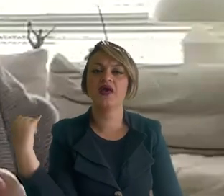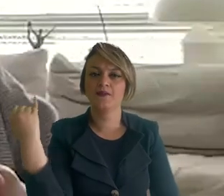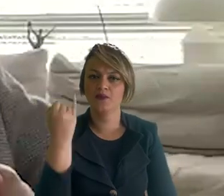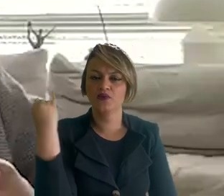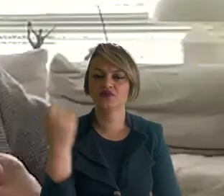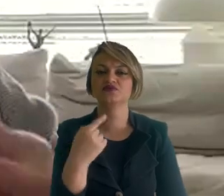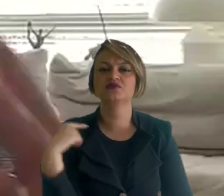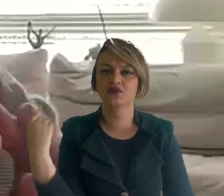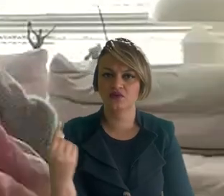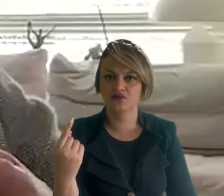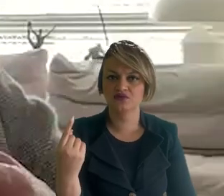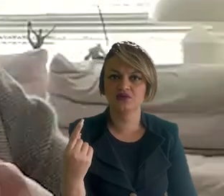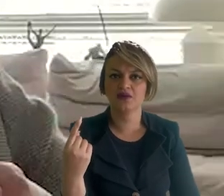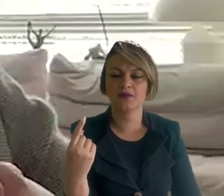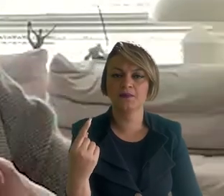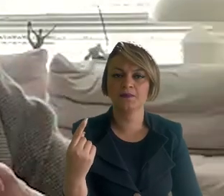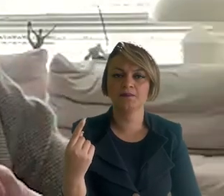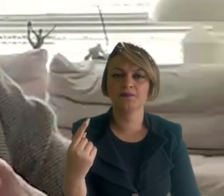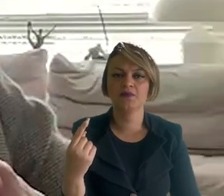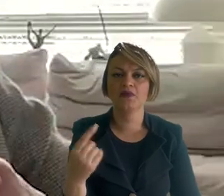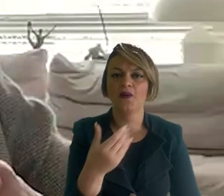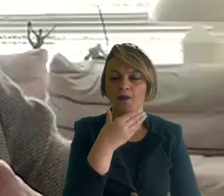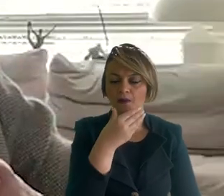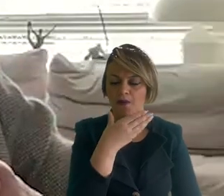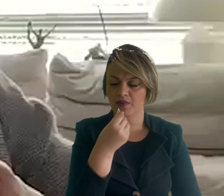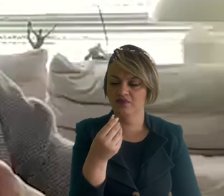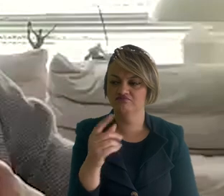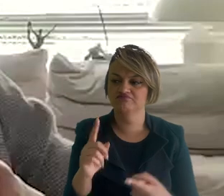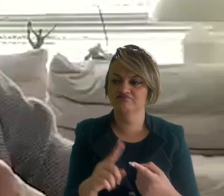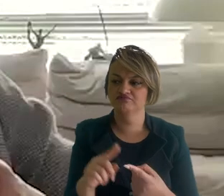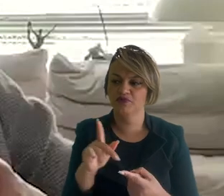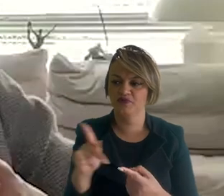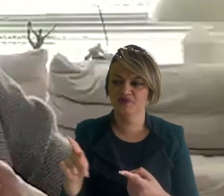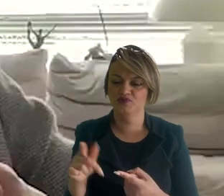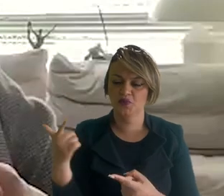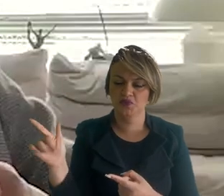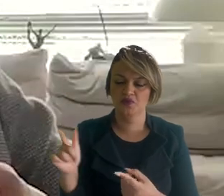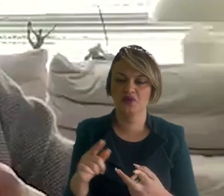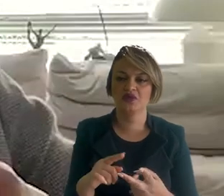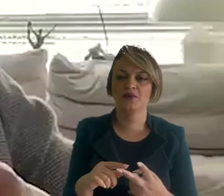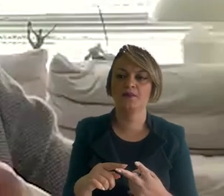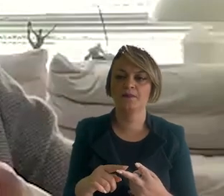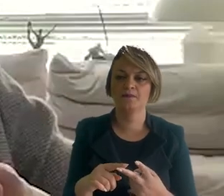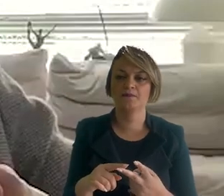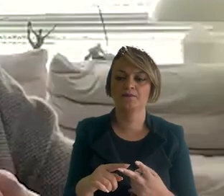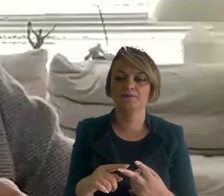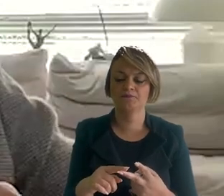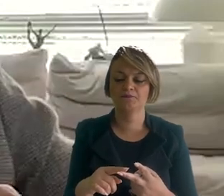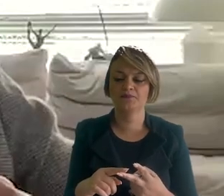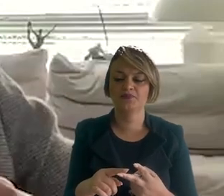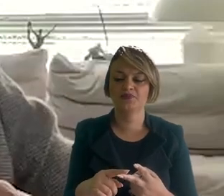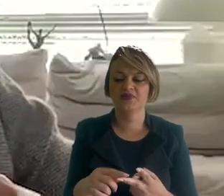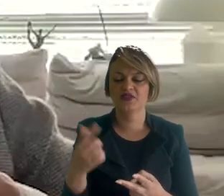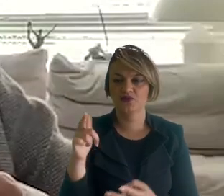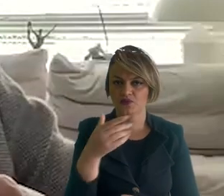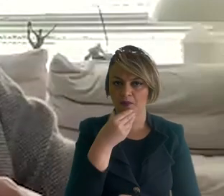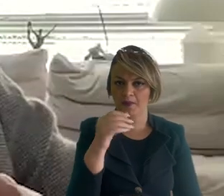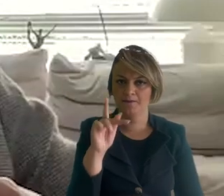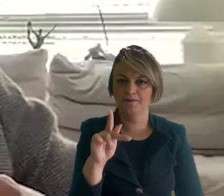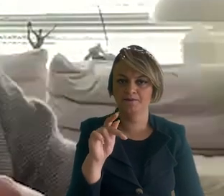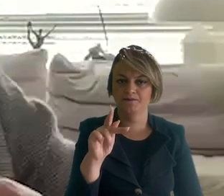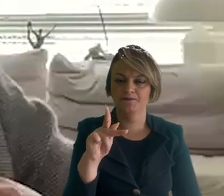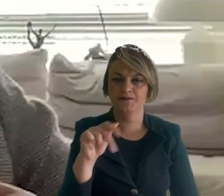expositores próximos o professor milaré e o querido professor Paulo Afonso